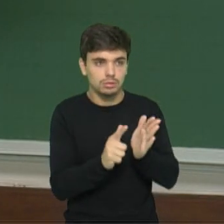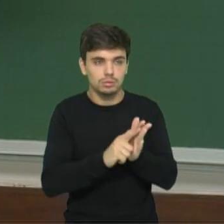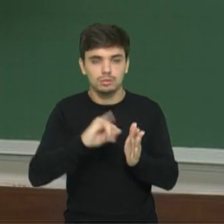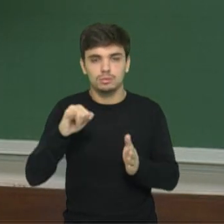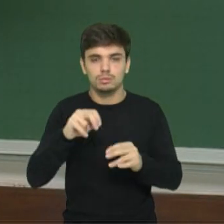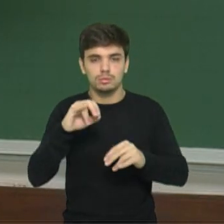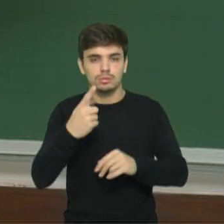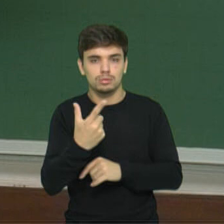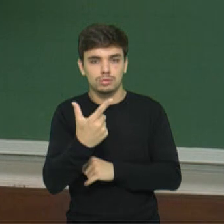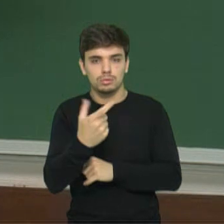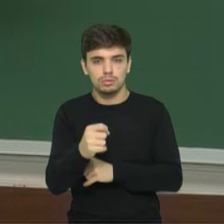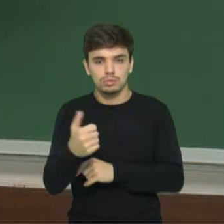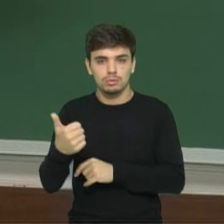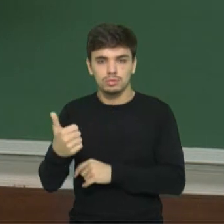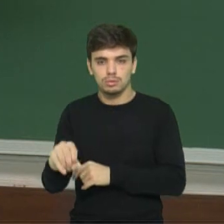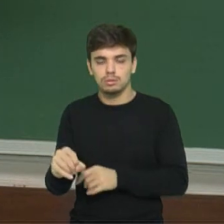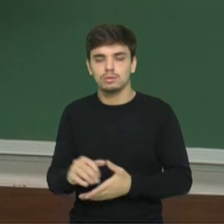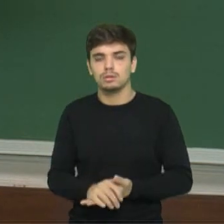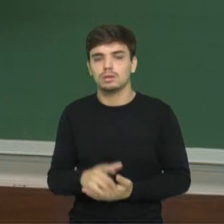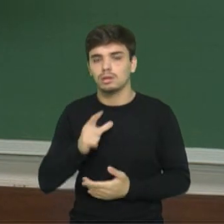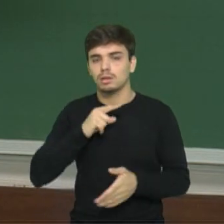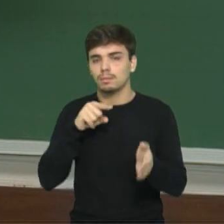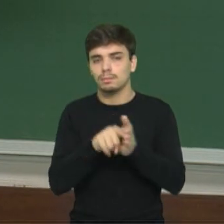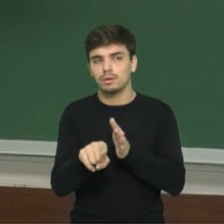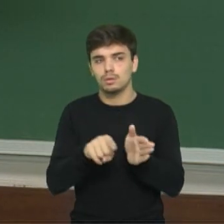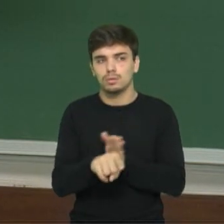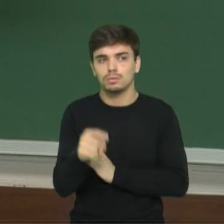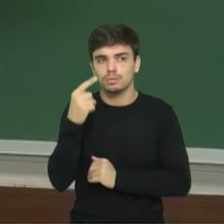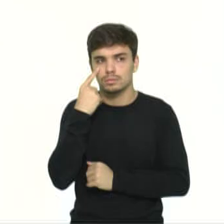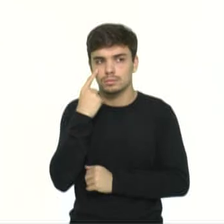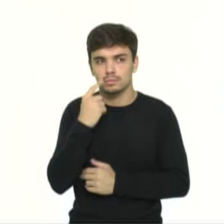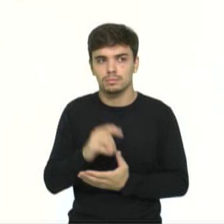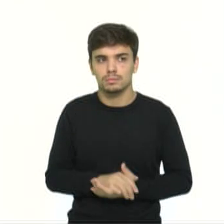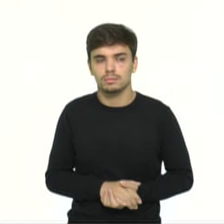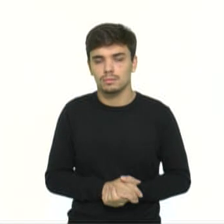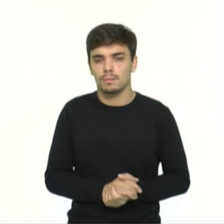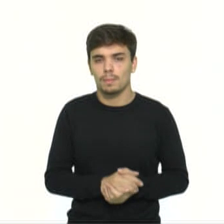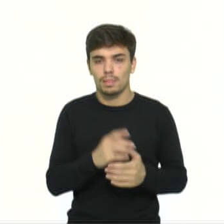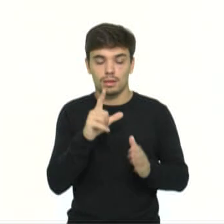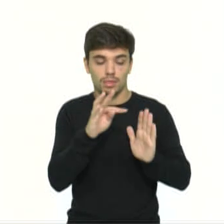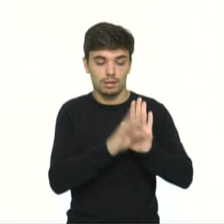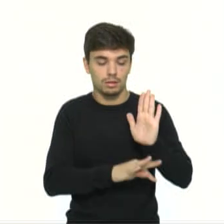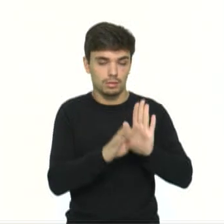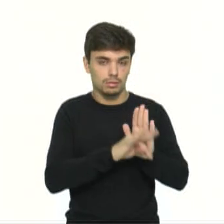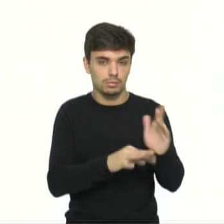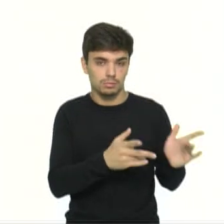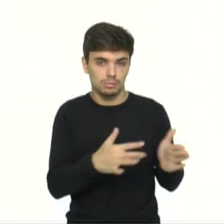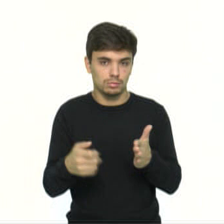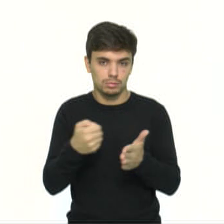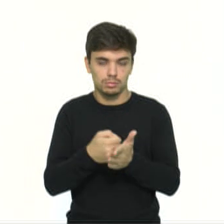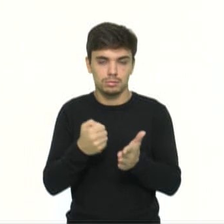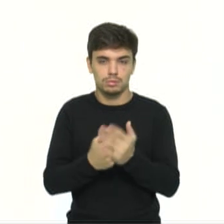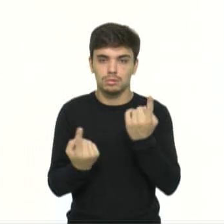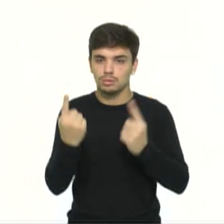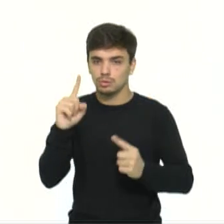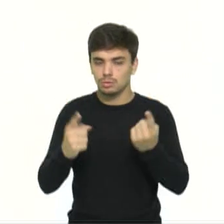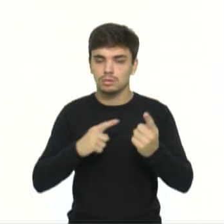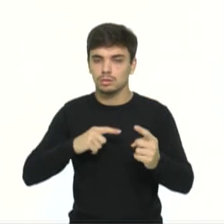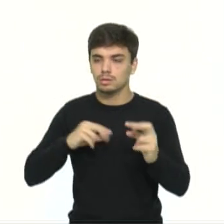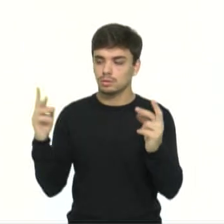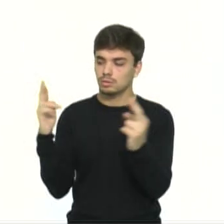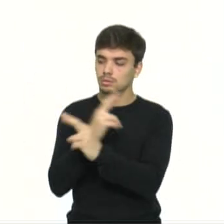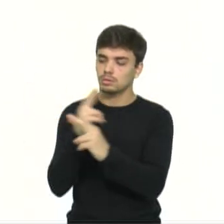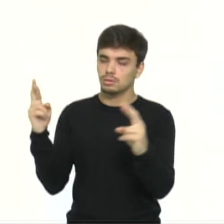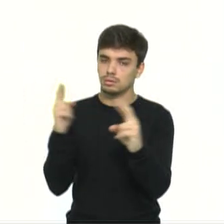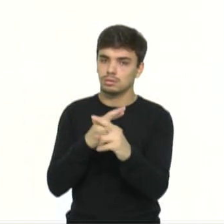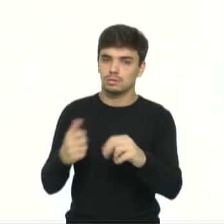2010. E daí vem a pergunta aqui, ó, que o Enem faz para a gente. Segundo o texto, durante a ditadura chilena, na década de 70, a relação entre